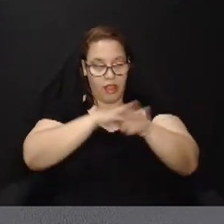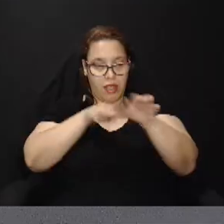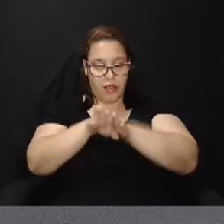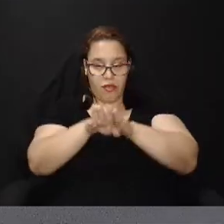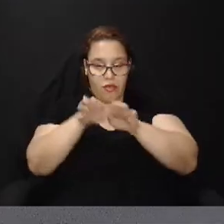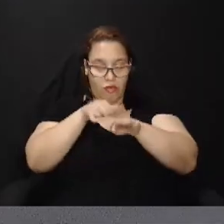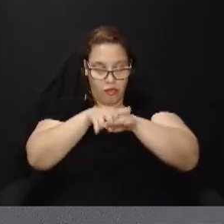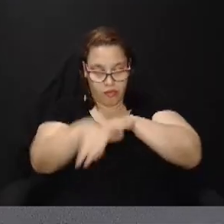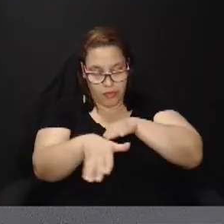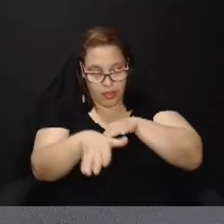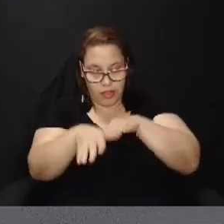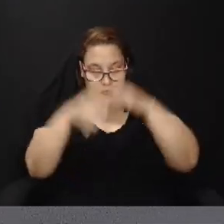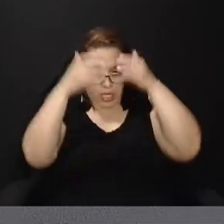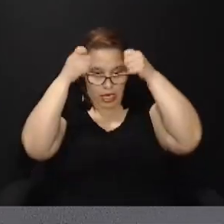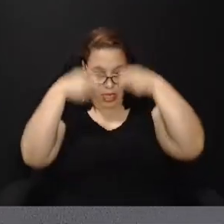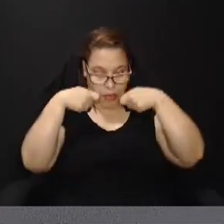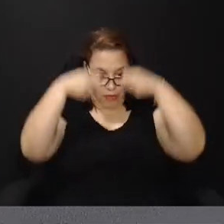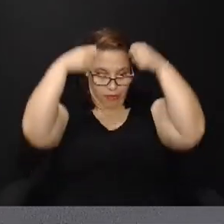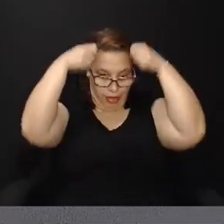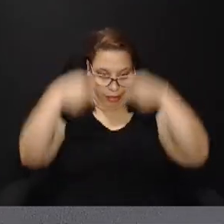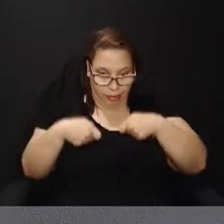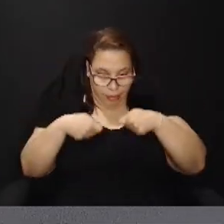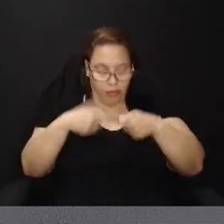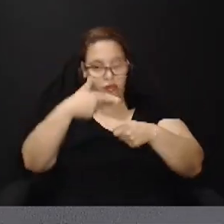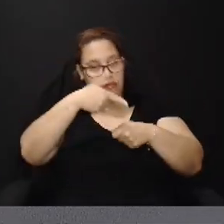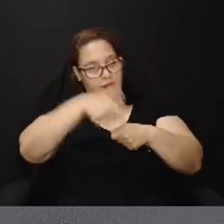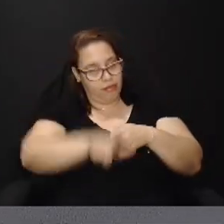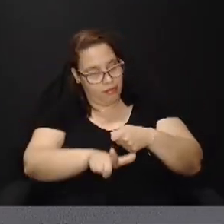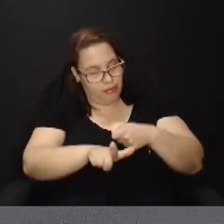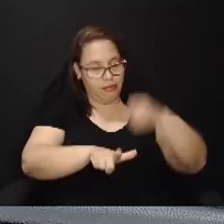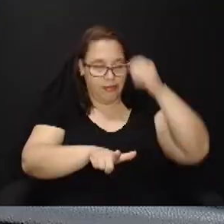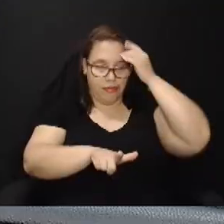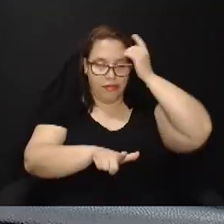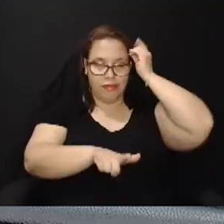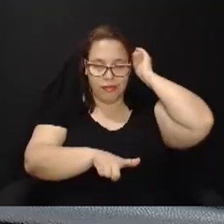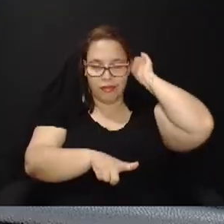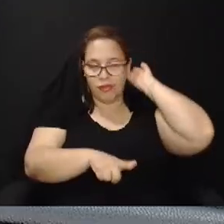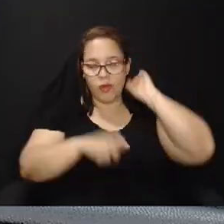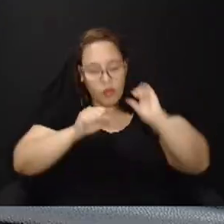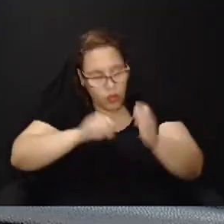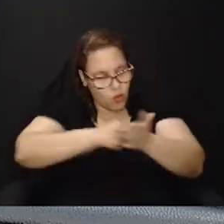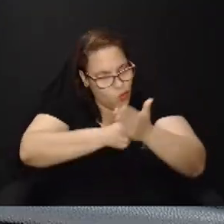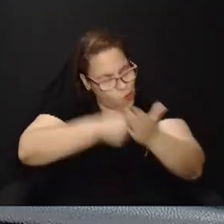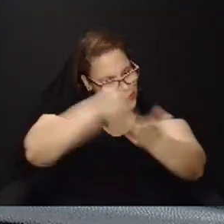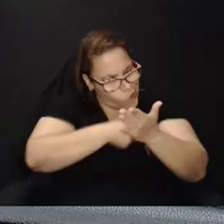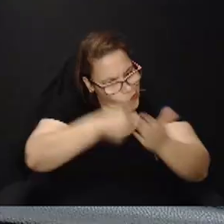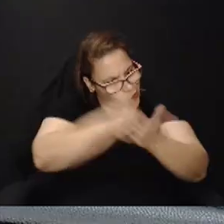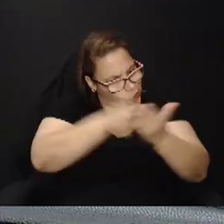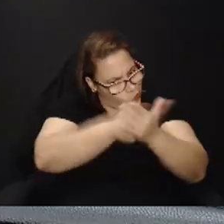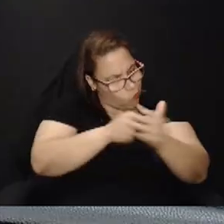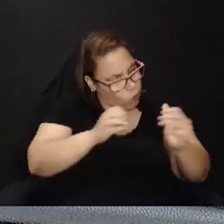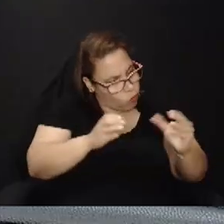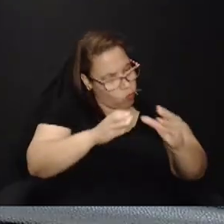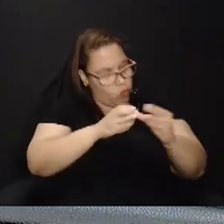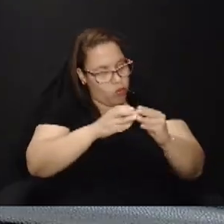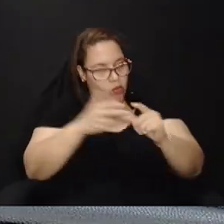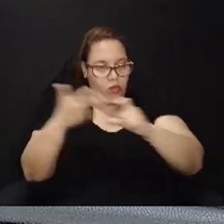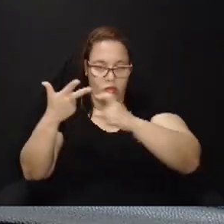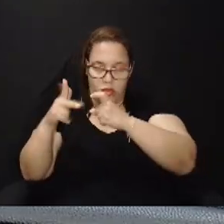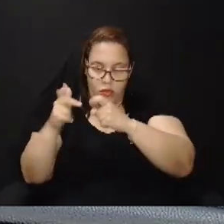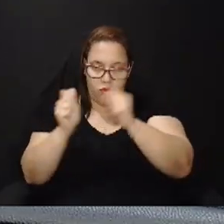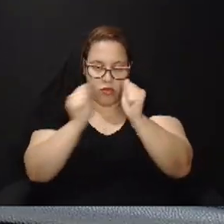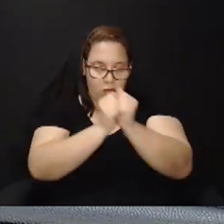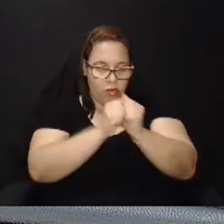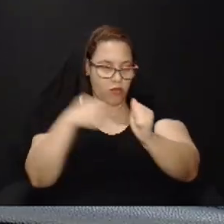descobre a cabeça. Mas, de novo, com um esforço conjunto entre executivo, entre nós aqui,